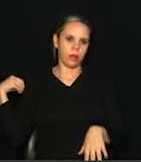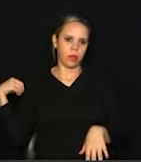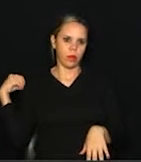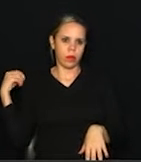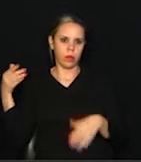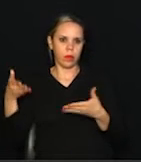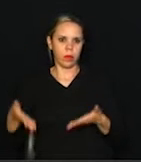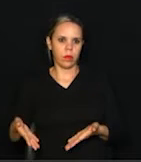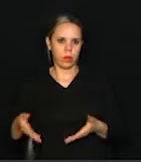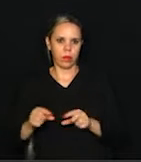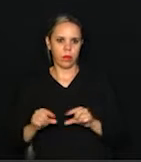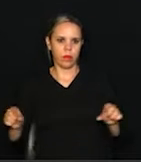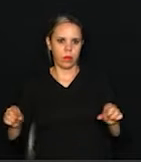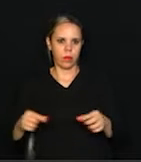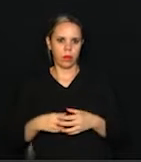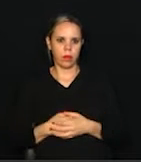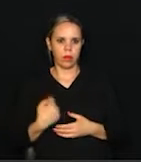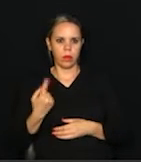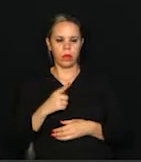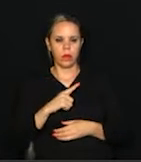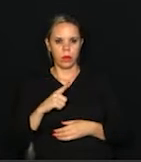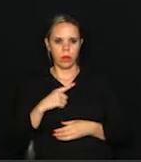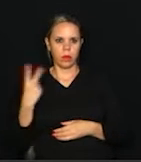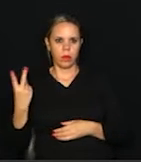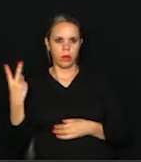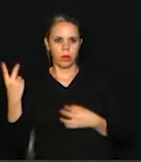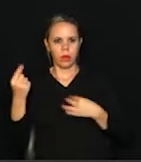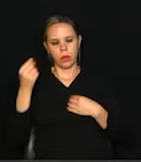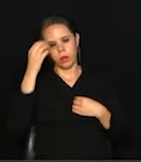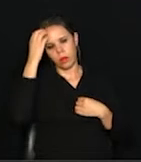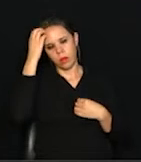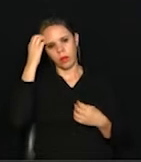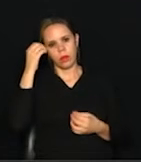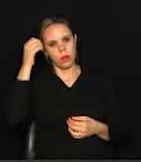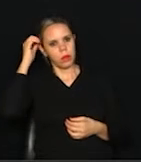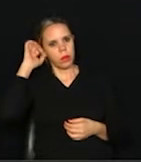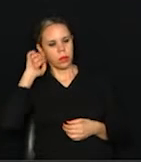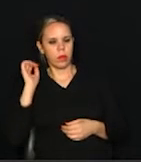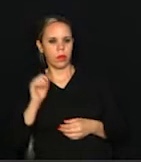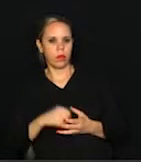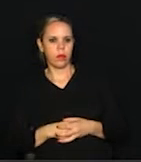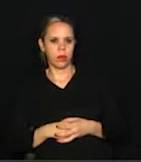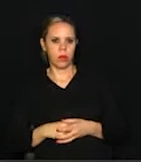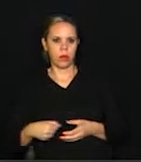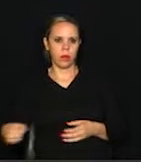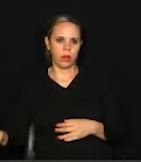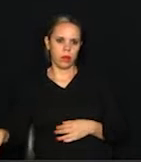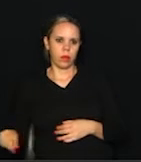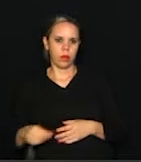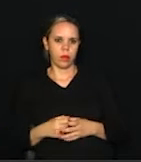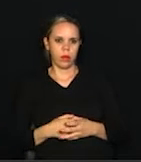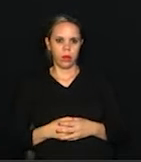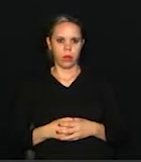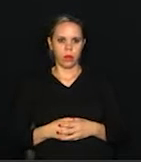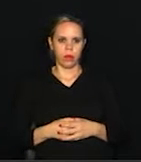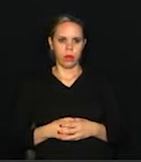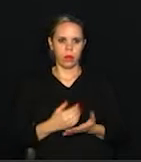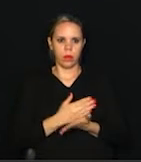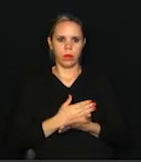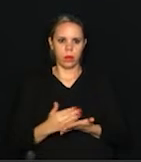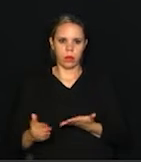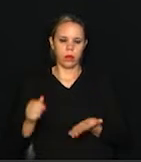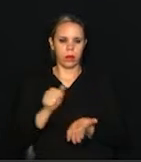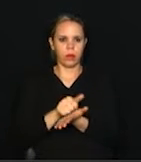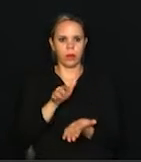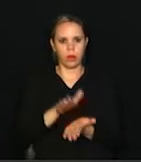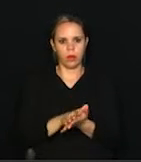Aqui embaixo, então, nós temos os valores que equivalem a essas entradas de multas,